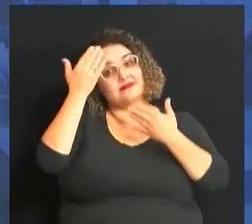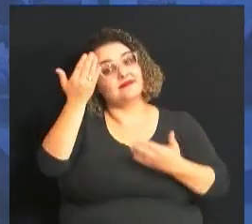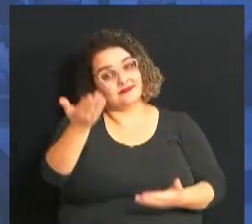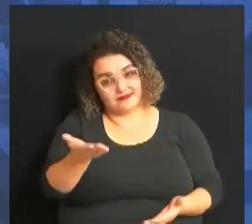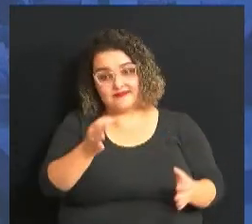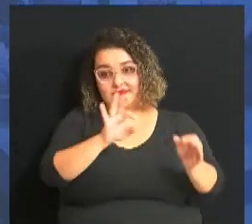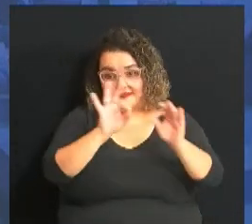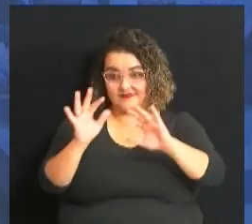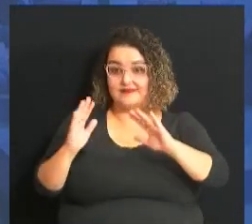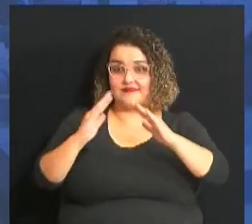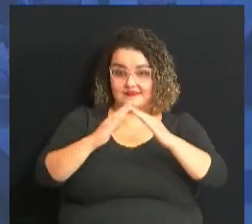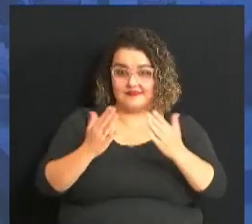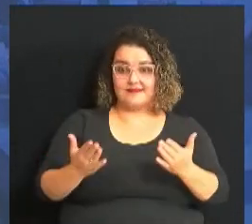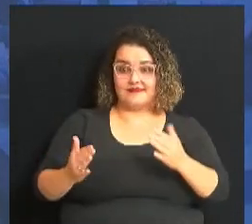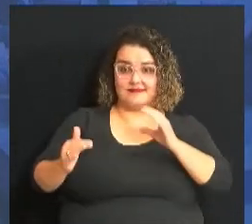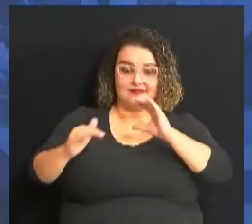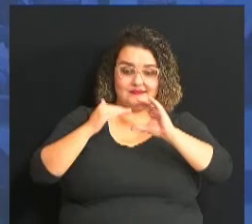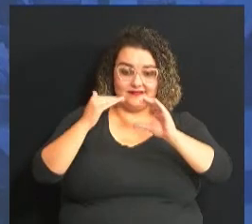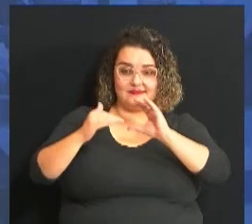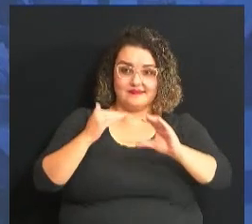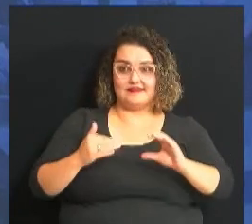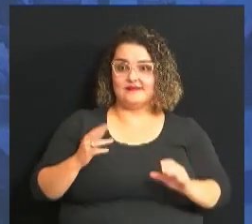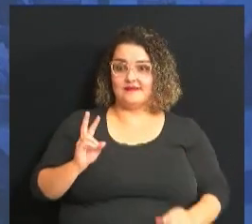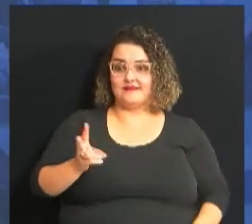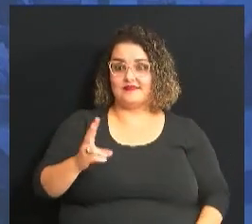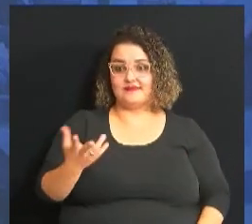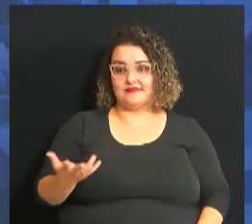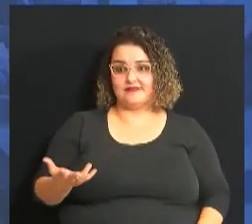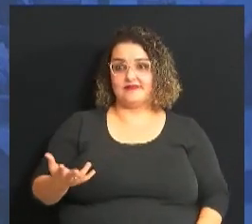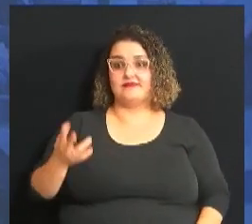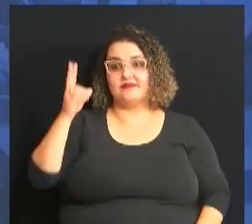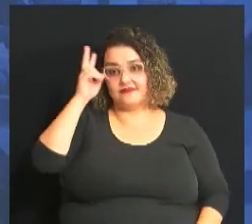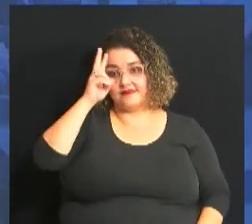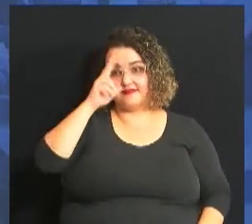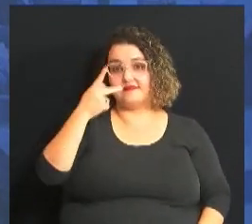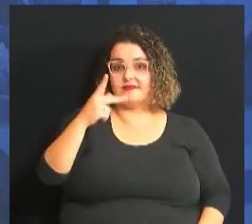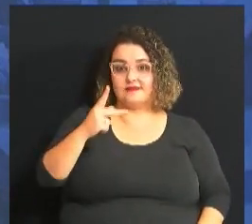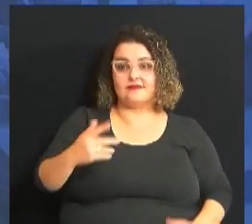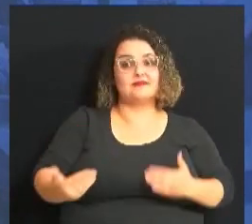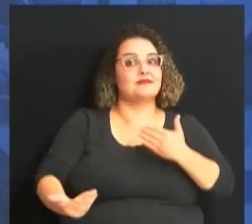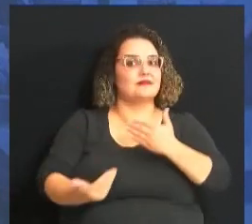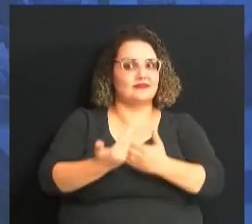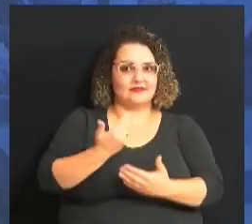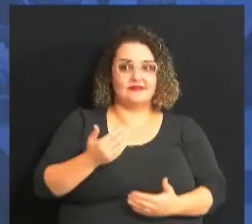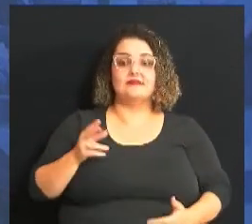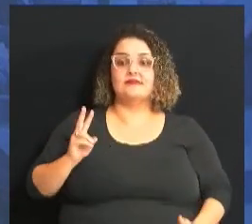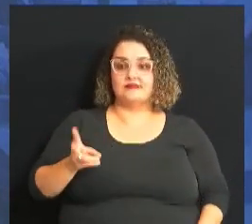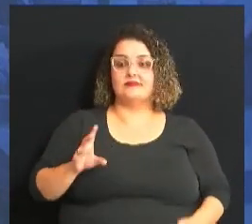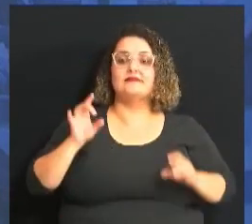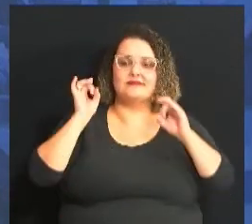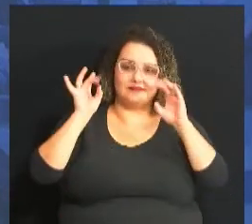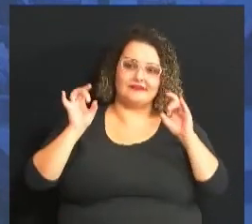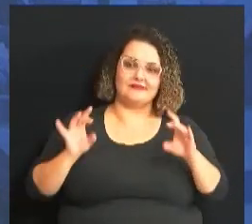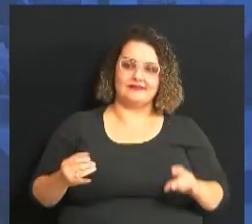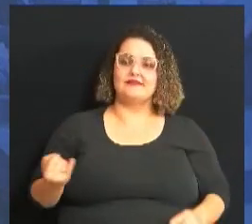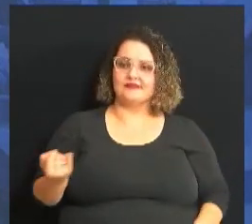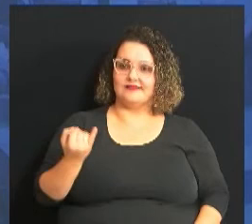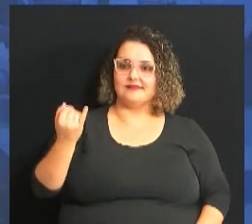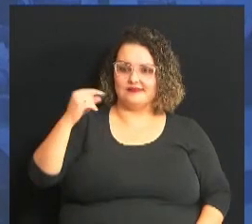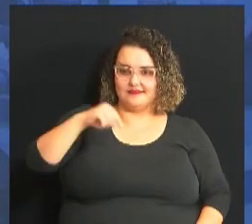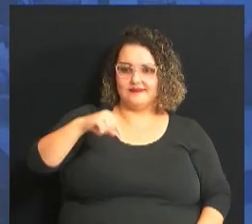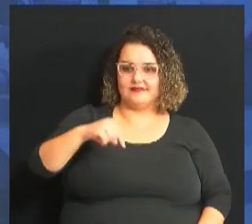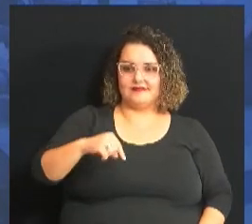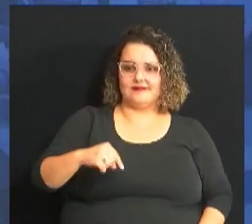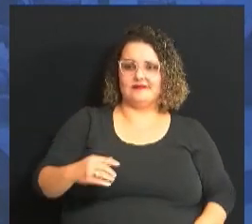de casa, mandando mensagem a todo momento. Lembrando que a sua participação é sempre muito especial e fundamental aqui para